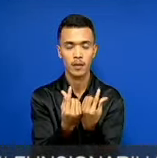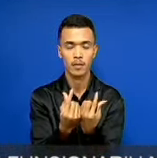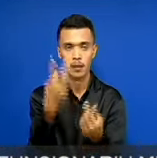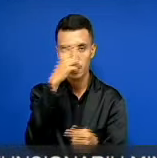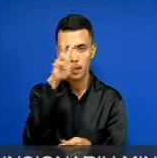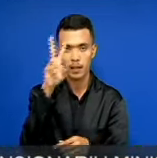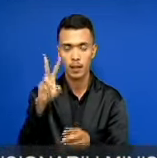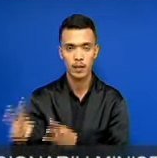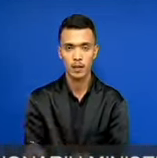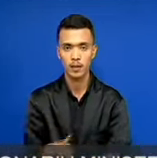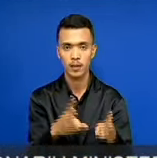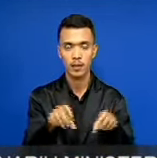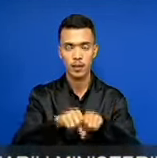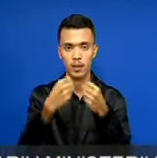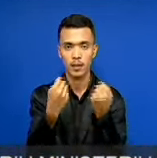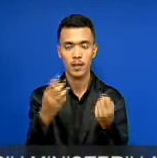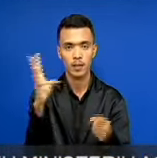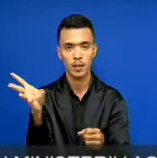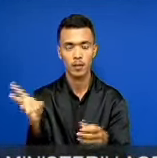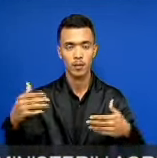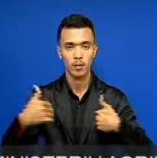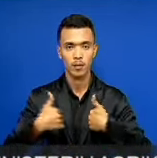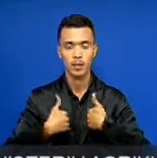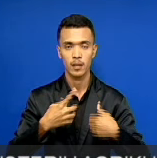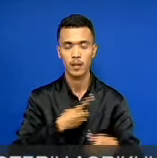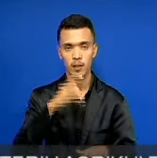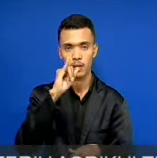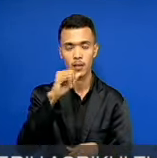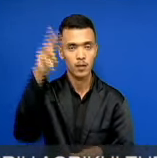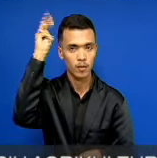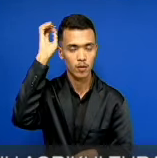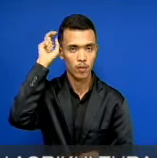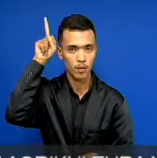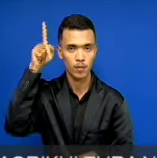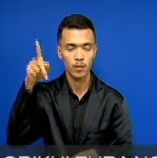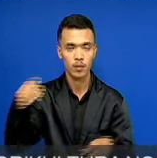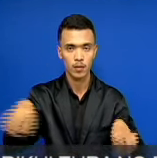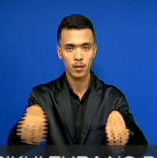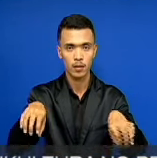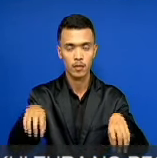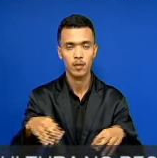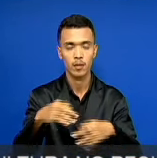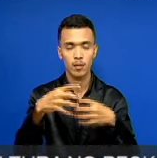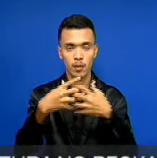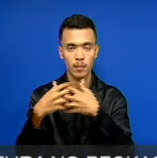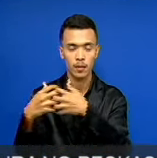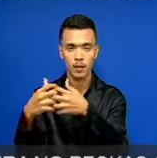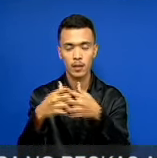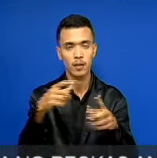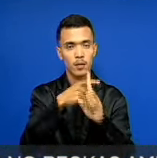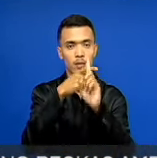identifica troço estrada Cuac, Nenulo Racing e Adililaran. Ministério Obras Públicas investe o de halo aquisição da máquina Colmic